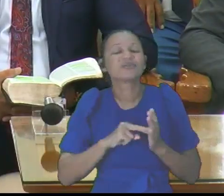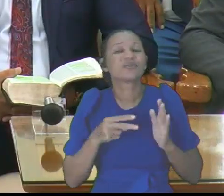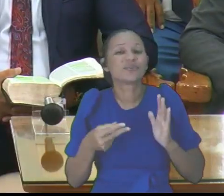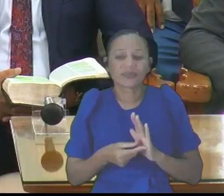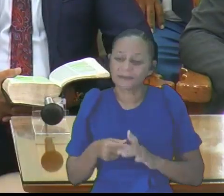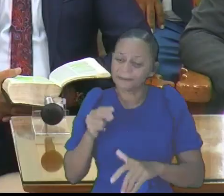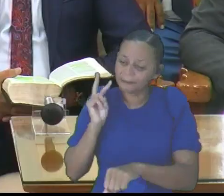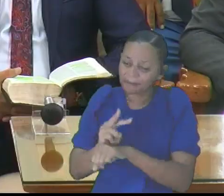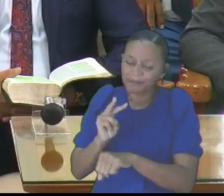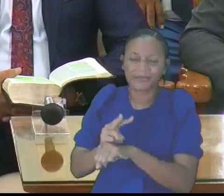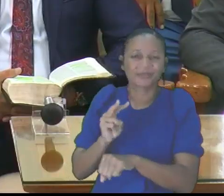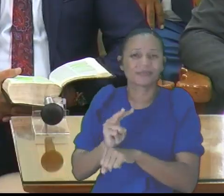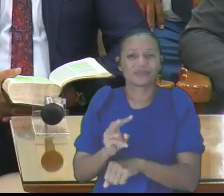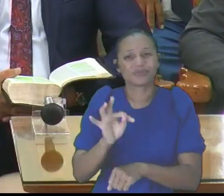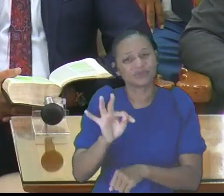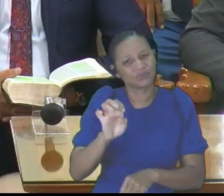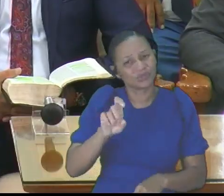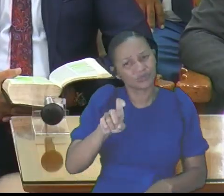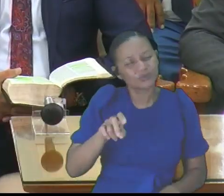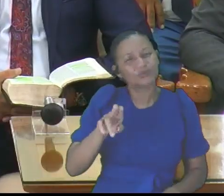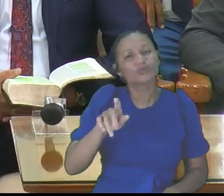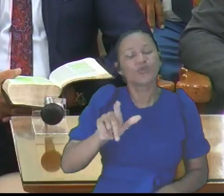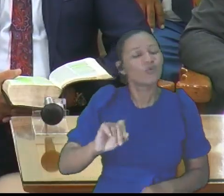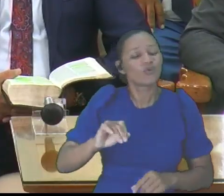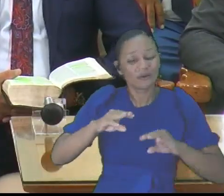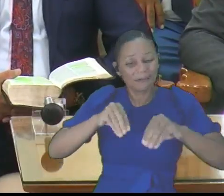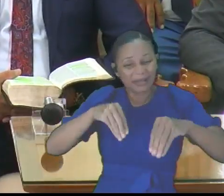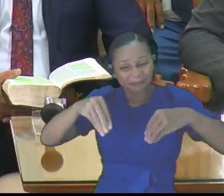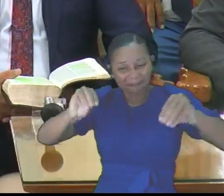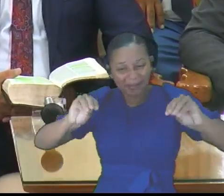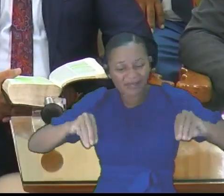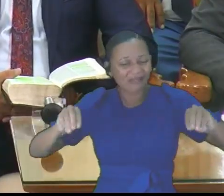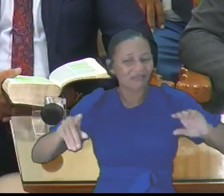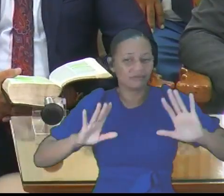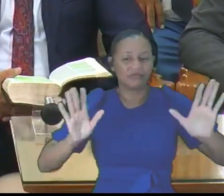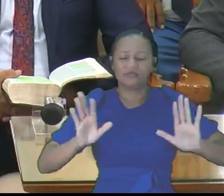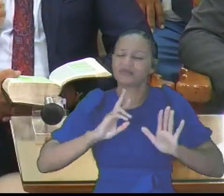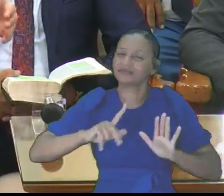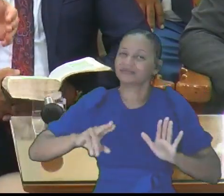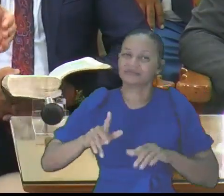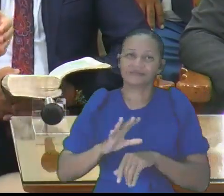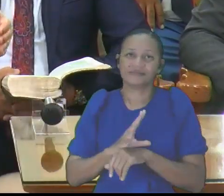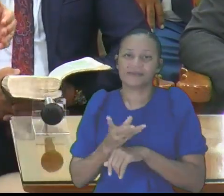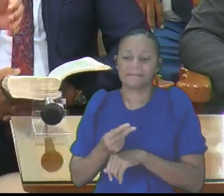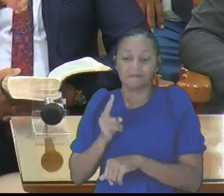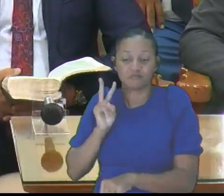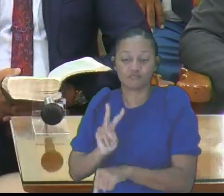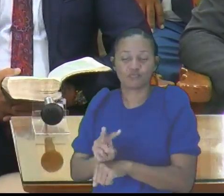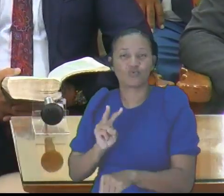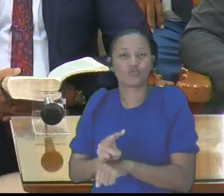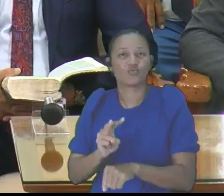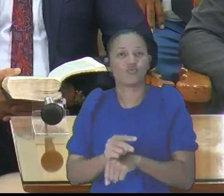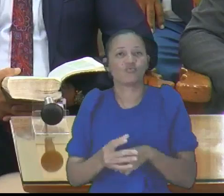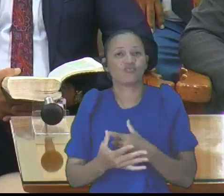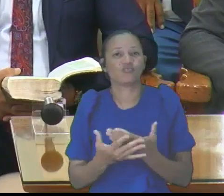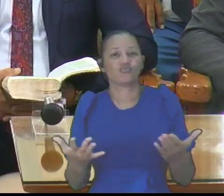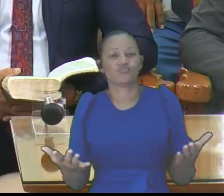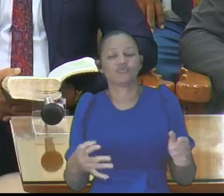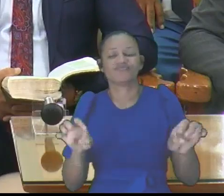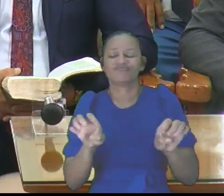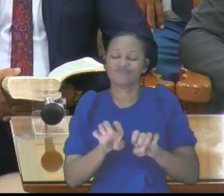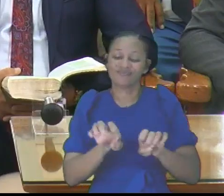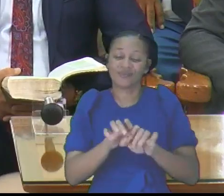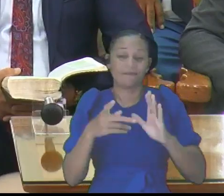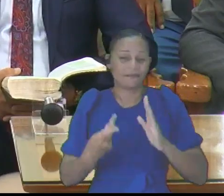quê, irmãos? Texugo. Tudo que faz parte da estrutura não é a igreja, mas protege a estrutura